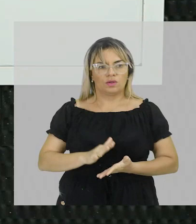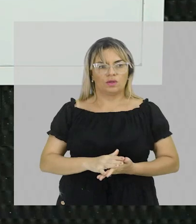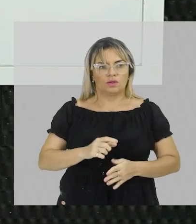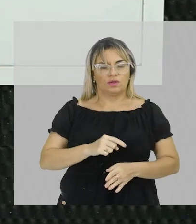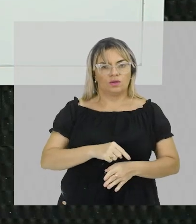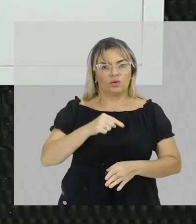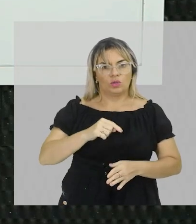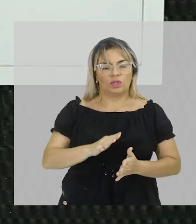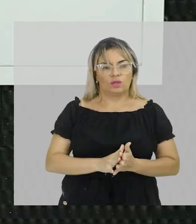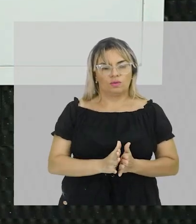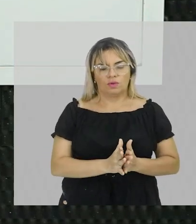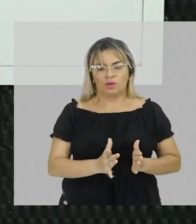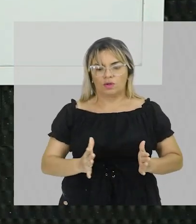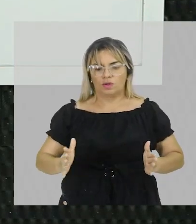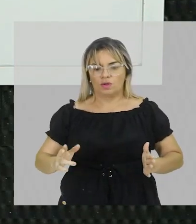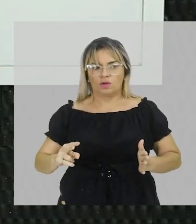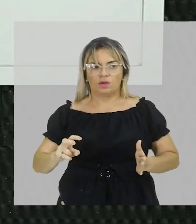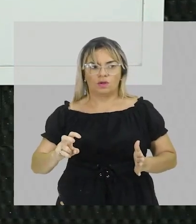de 25.